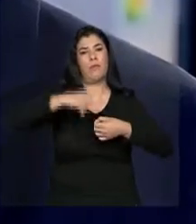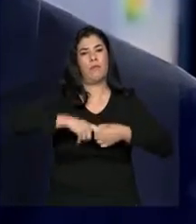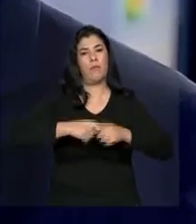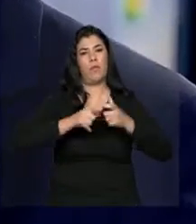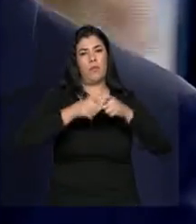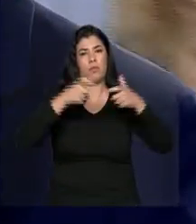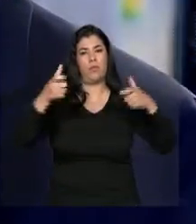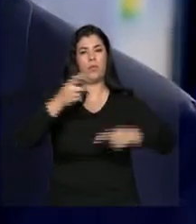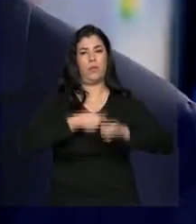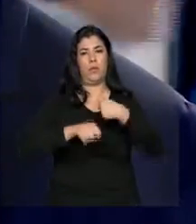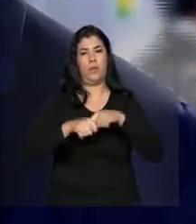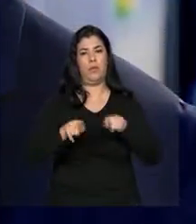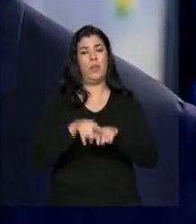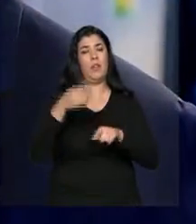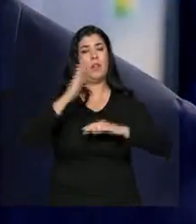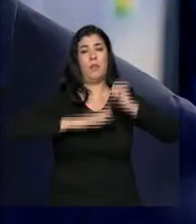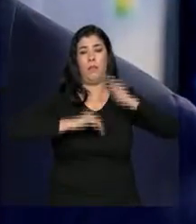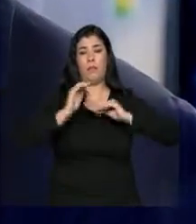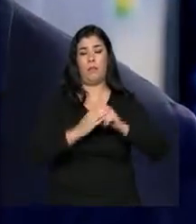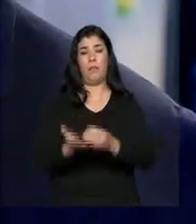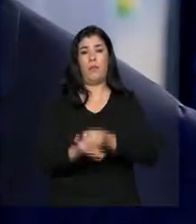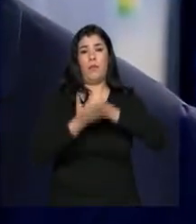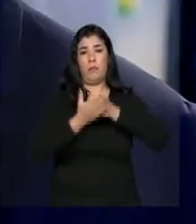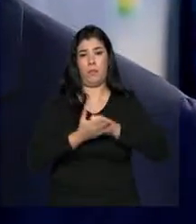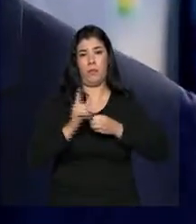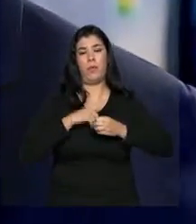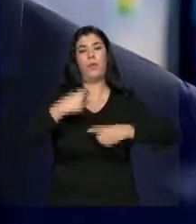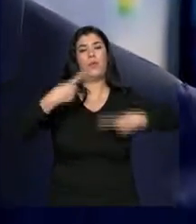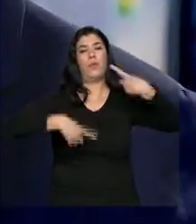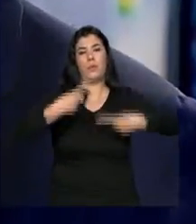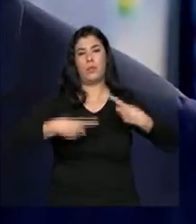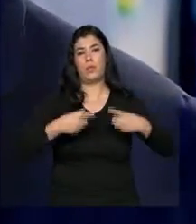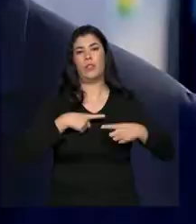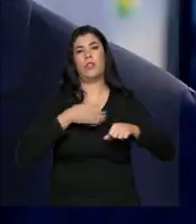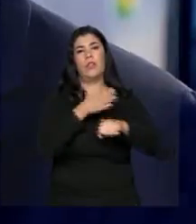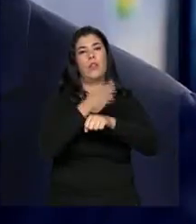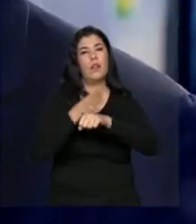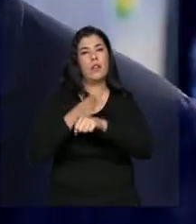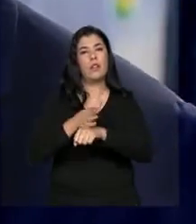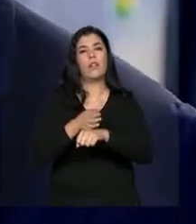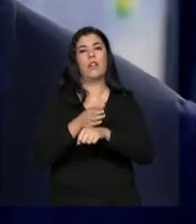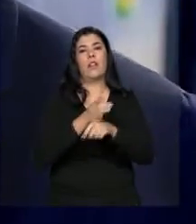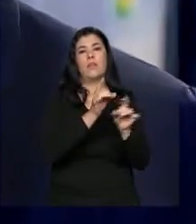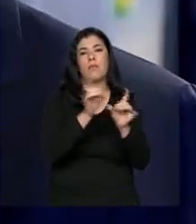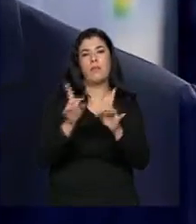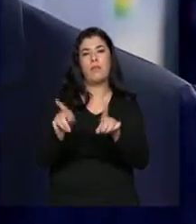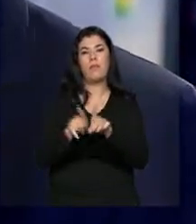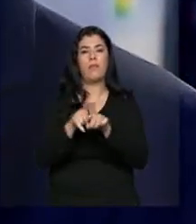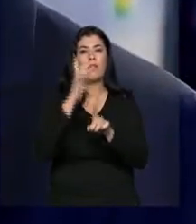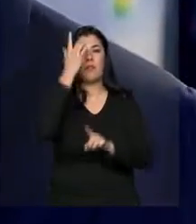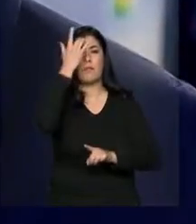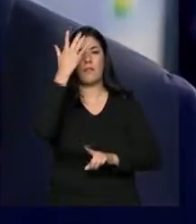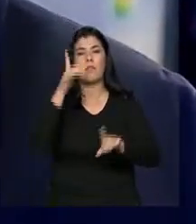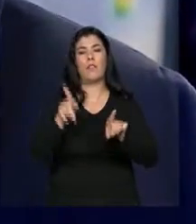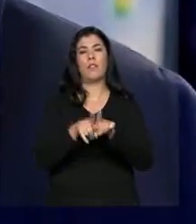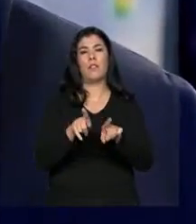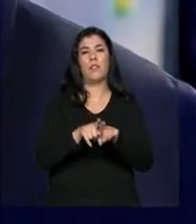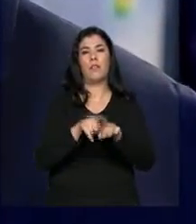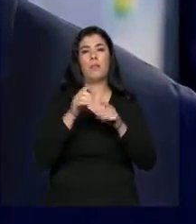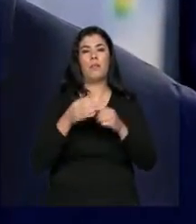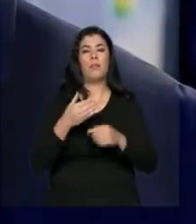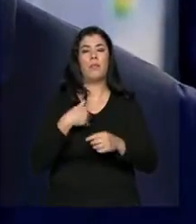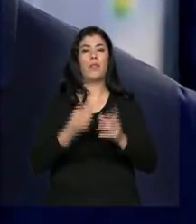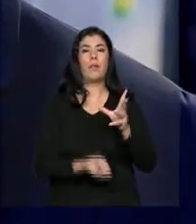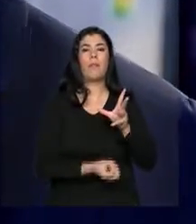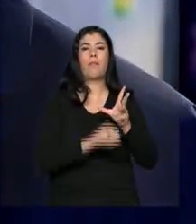Brasil. E essas medidas são medidas que vão trazer competitividade, acesso a mercado, facilitação do comércio, tanto no lado